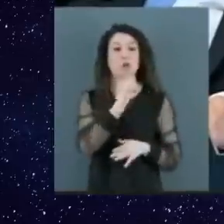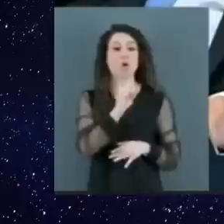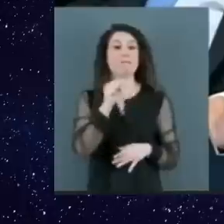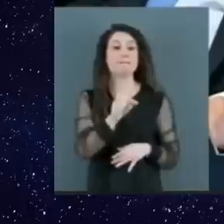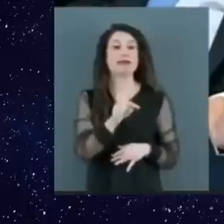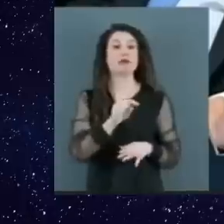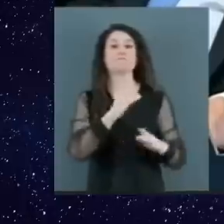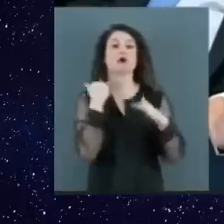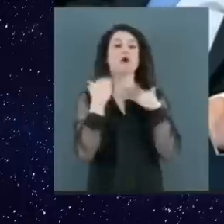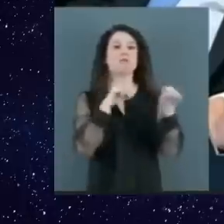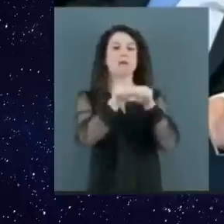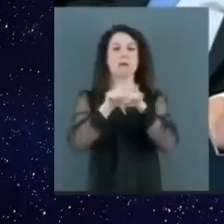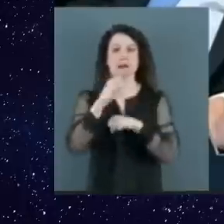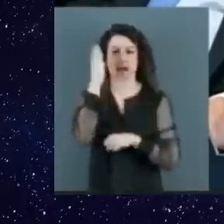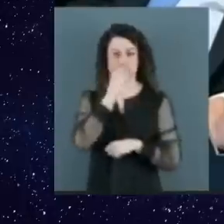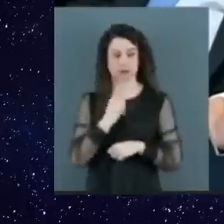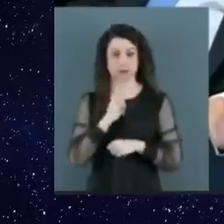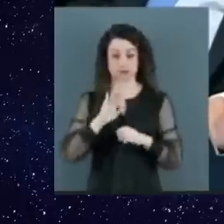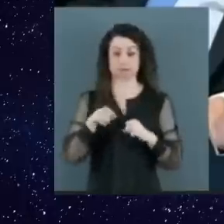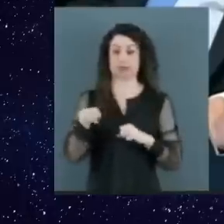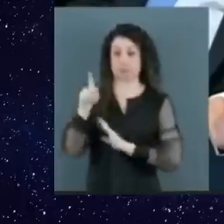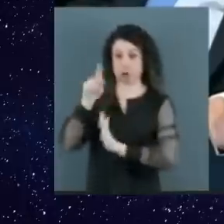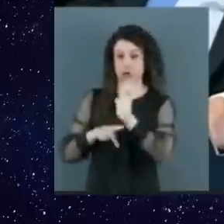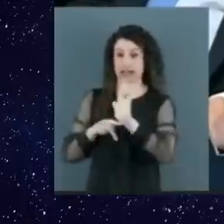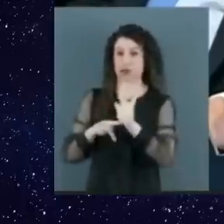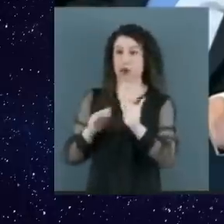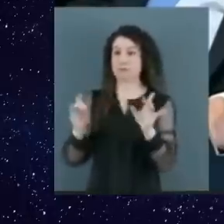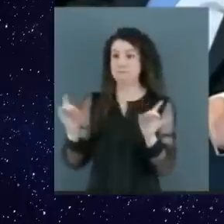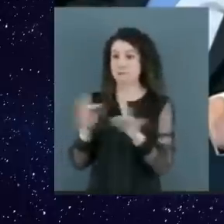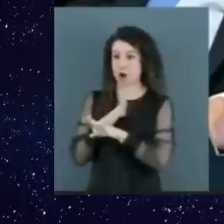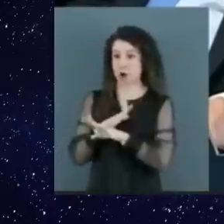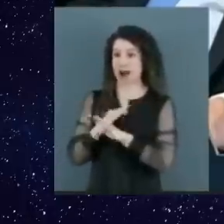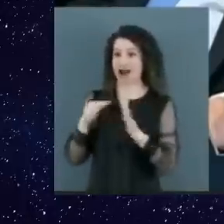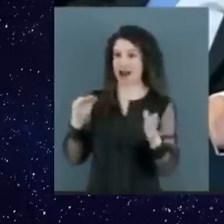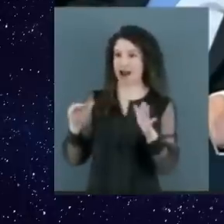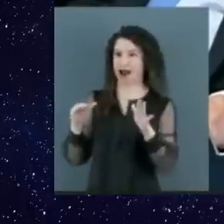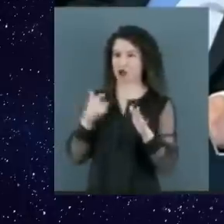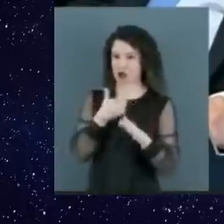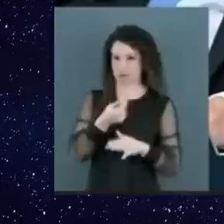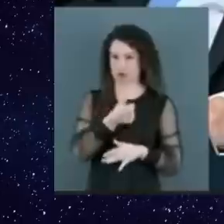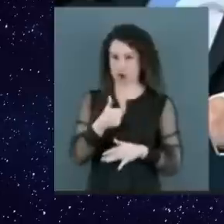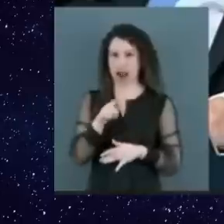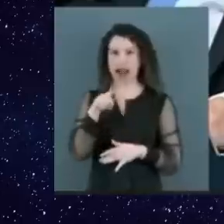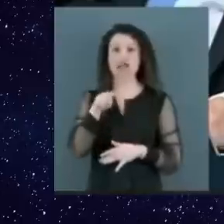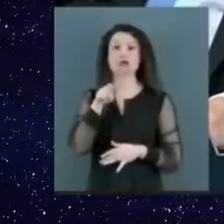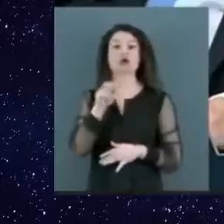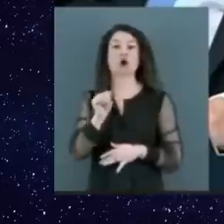Brasil. Quando o Pronace foi encerrado em 2011, eram 52 mil